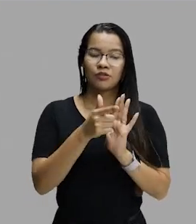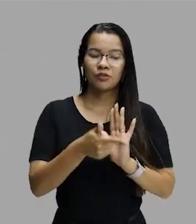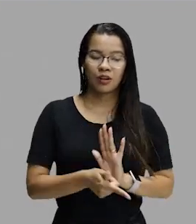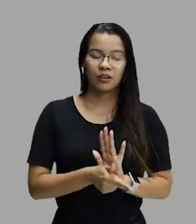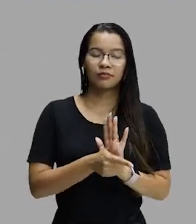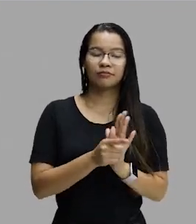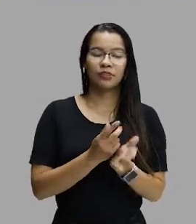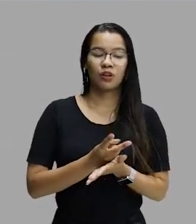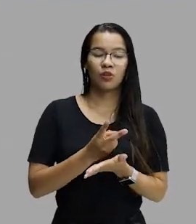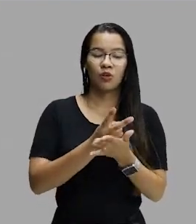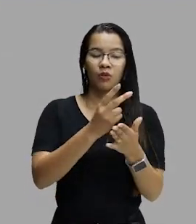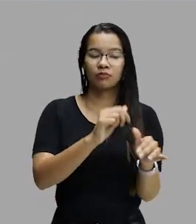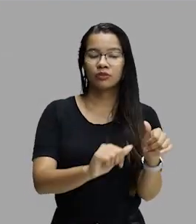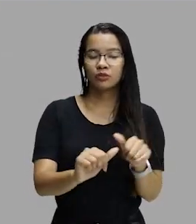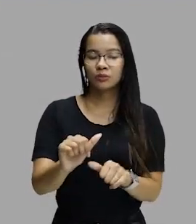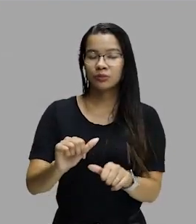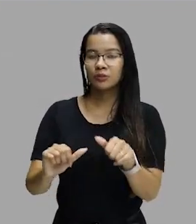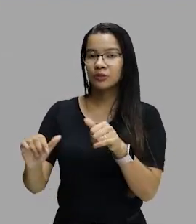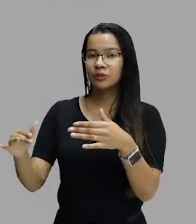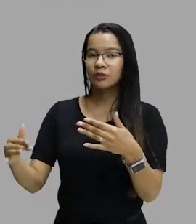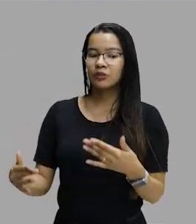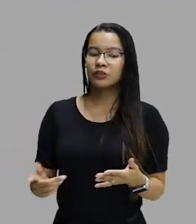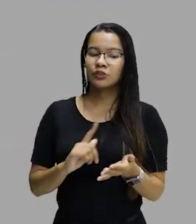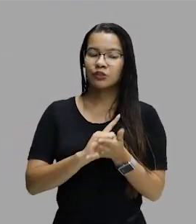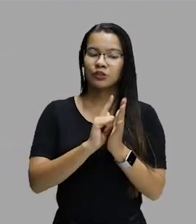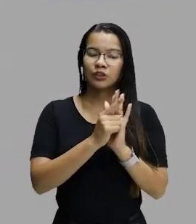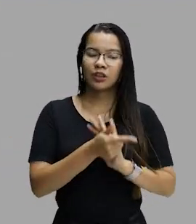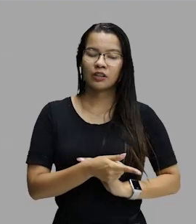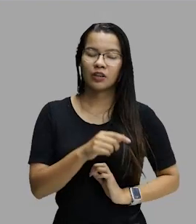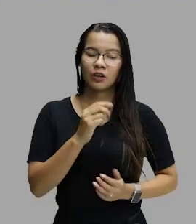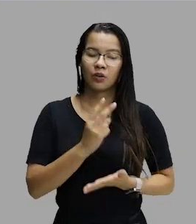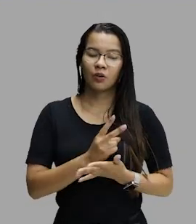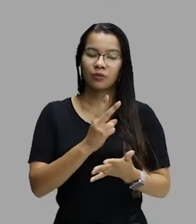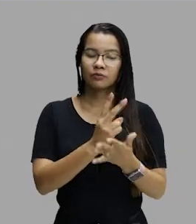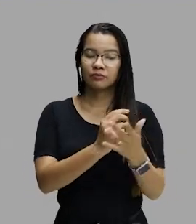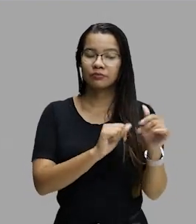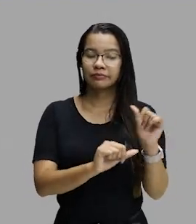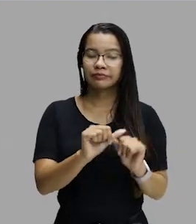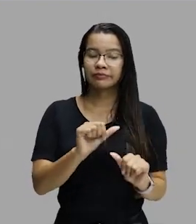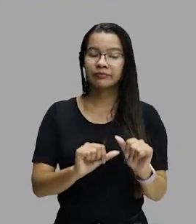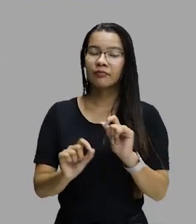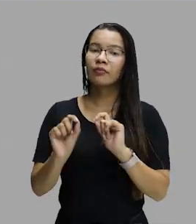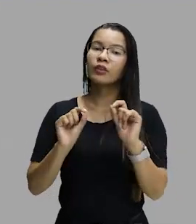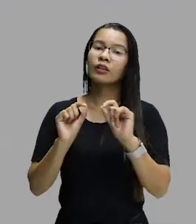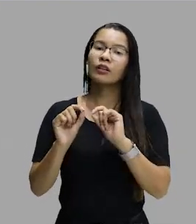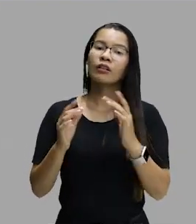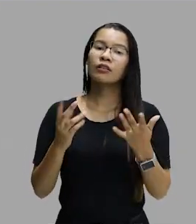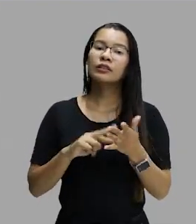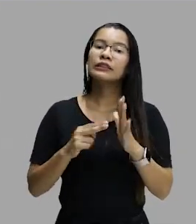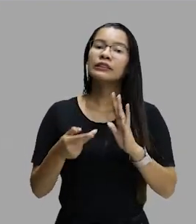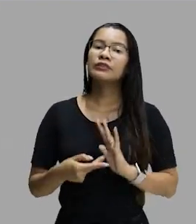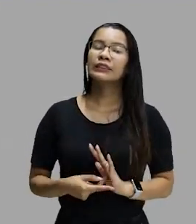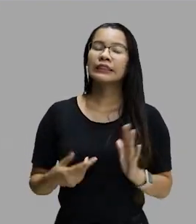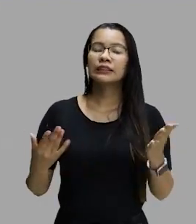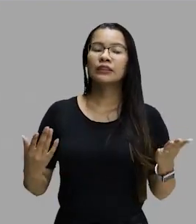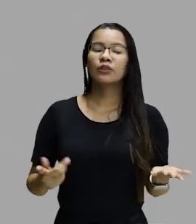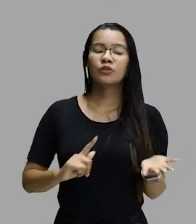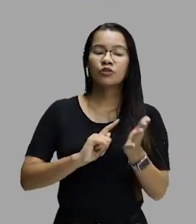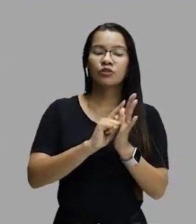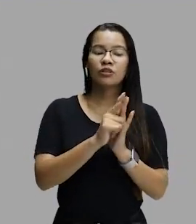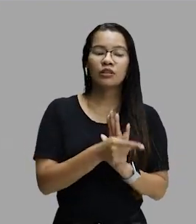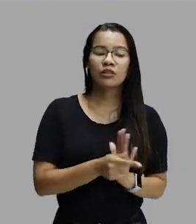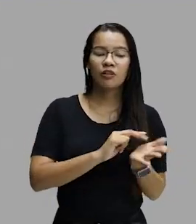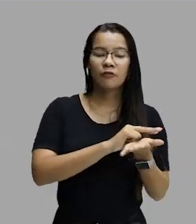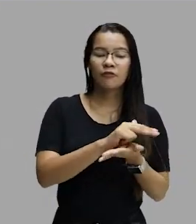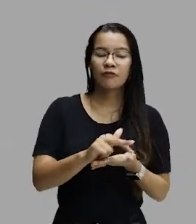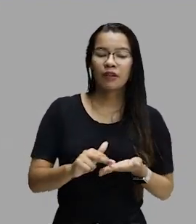constante mutação. Essa parte aqui, ó, gênero em constante mutação. Os gêneros textuais são bem